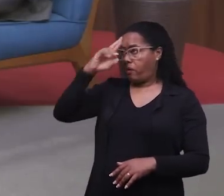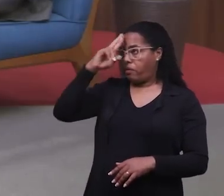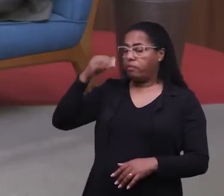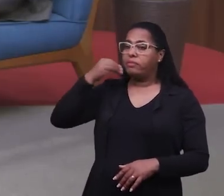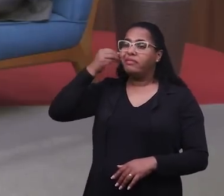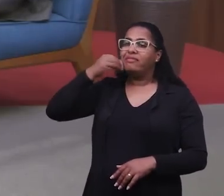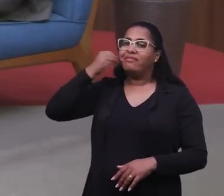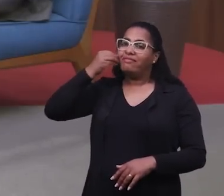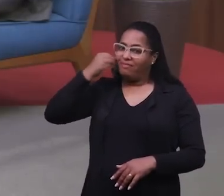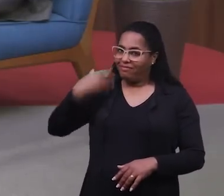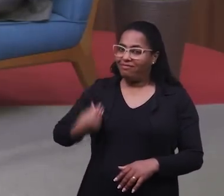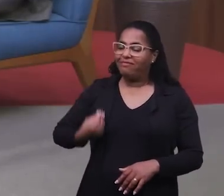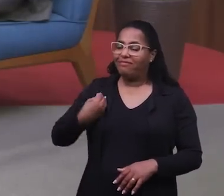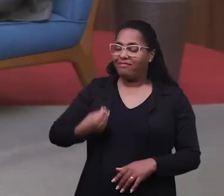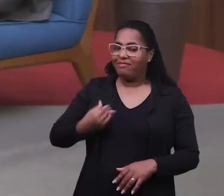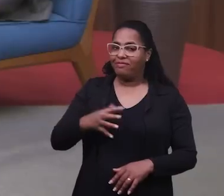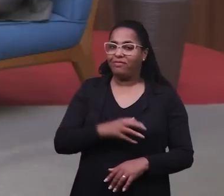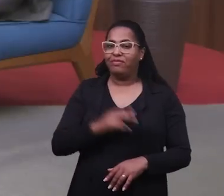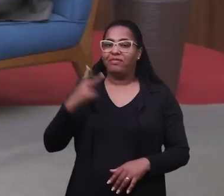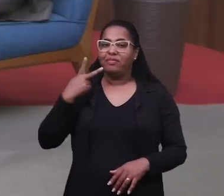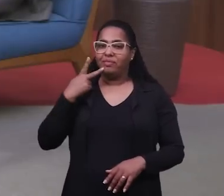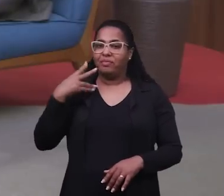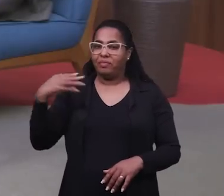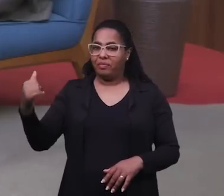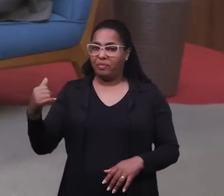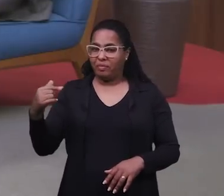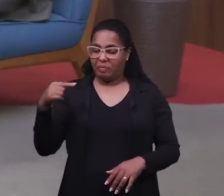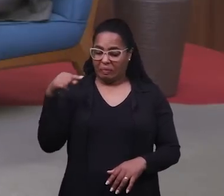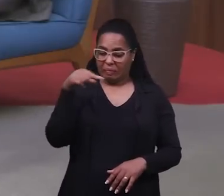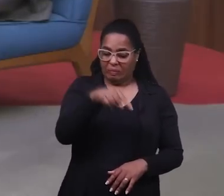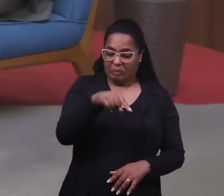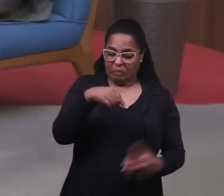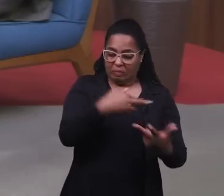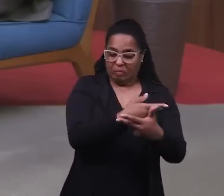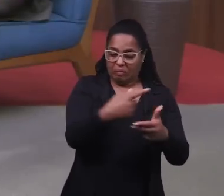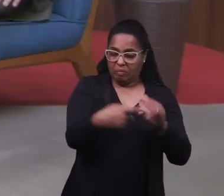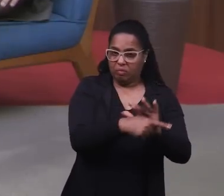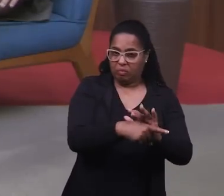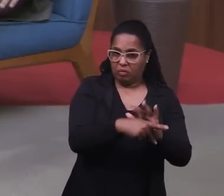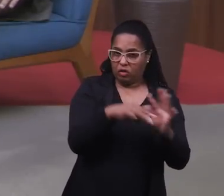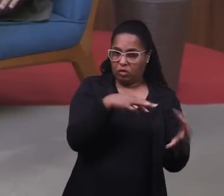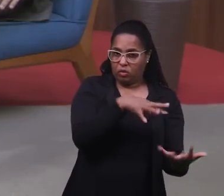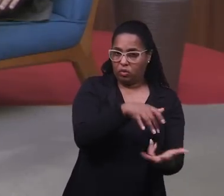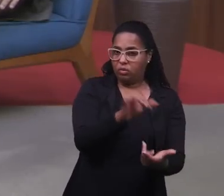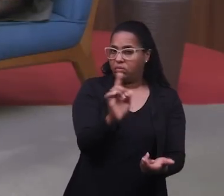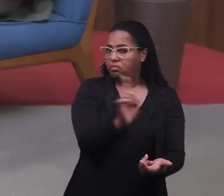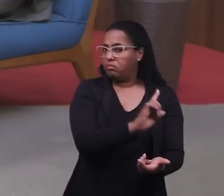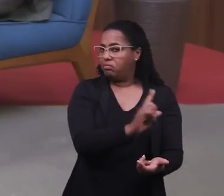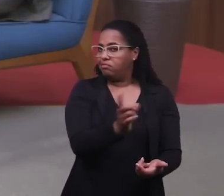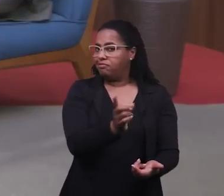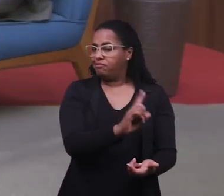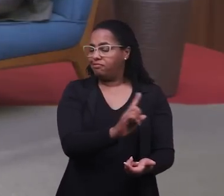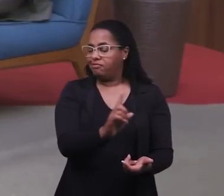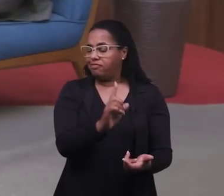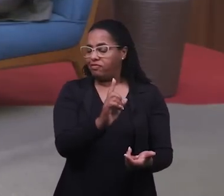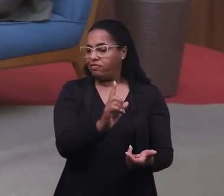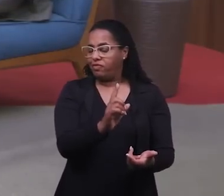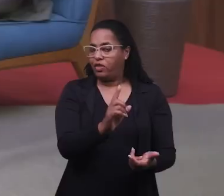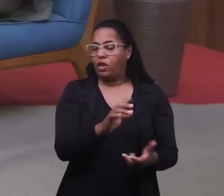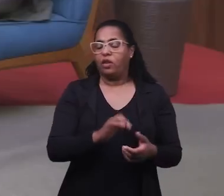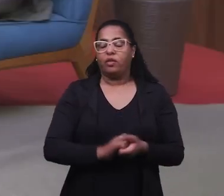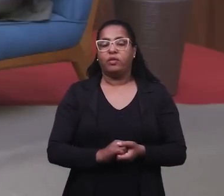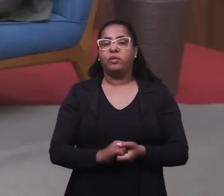e viver uma experiência com Ele. O amor do Pai não está nessas situações exteriores que fogem daquilo